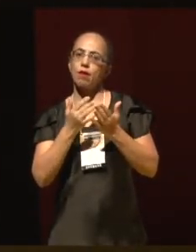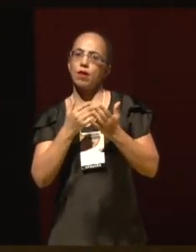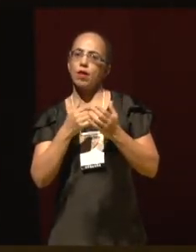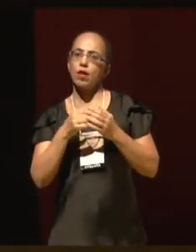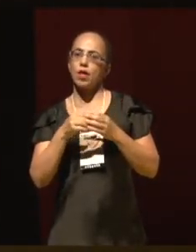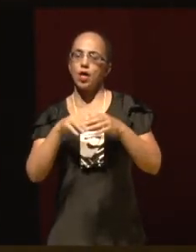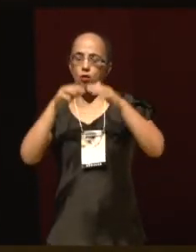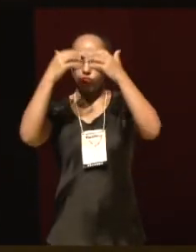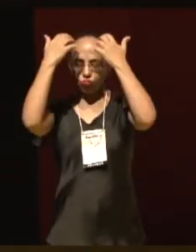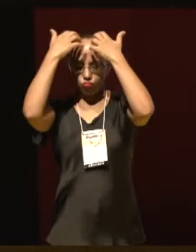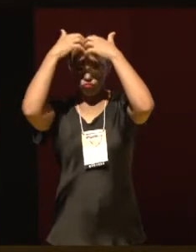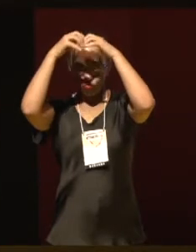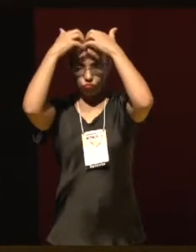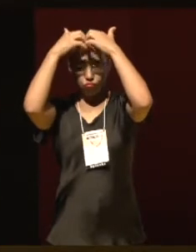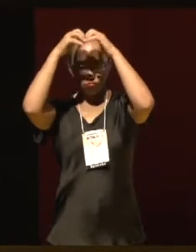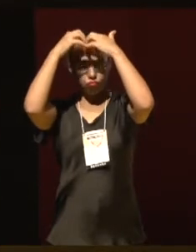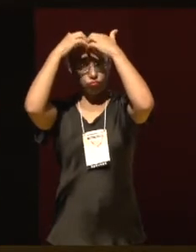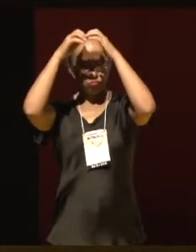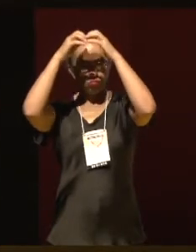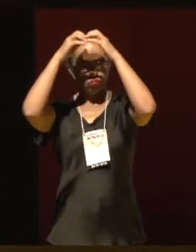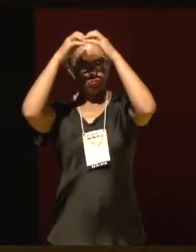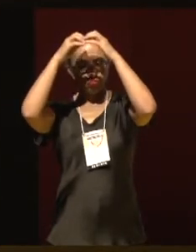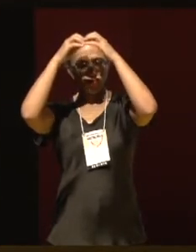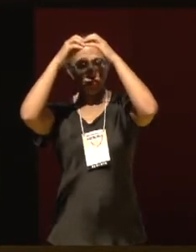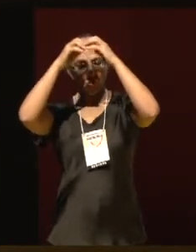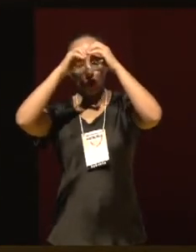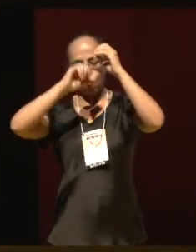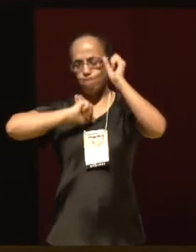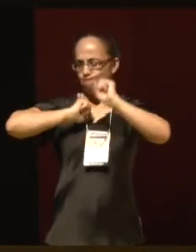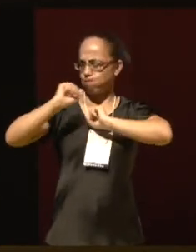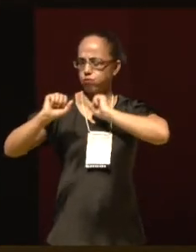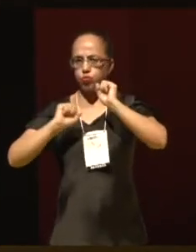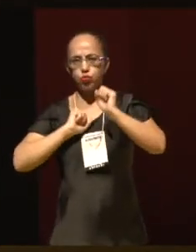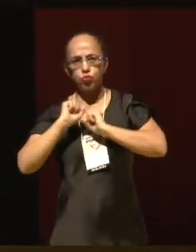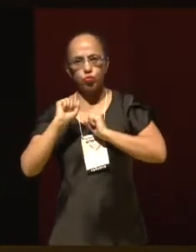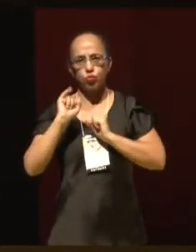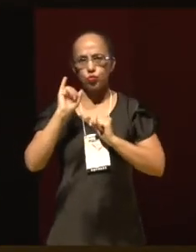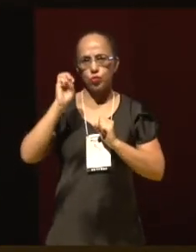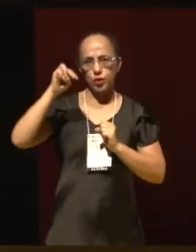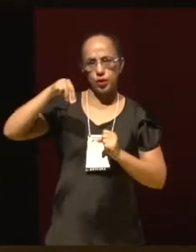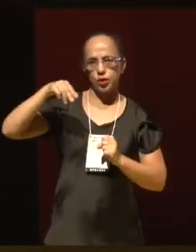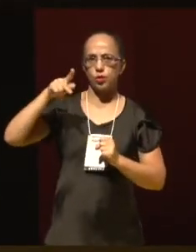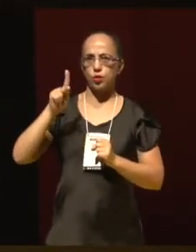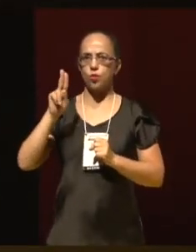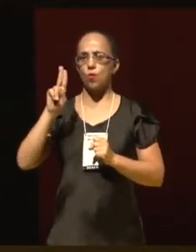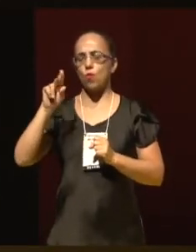cérebro impulsivo, cérebro de impulso.